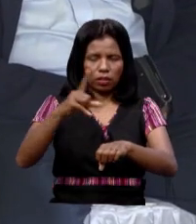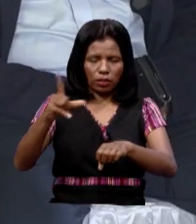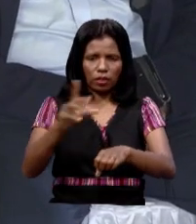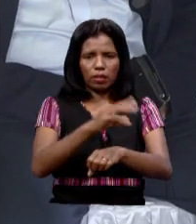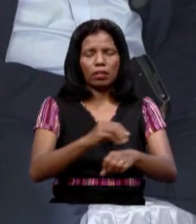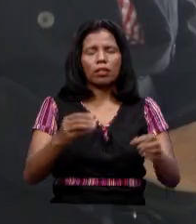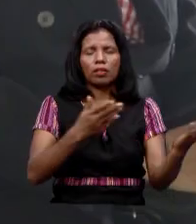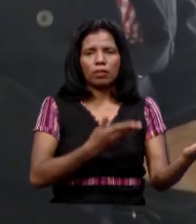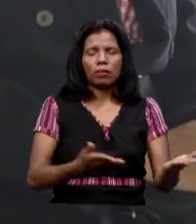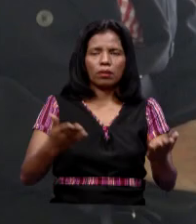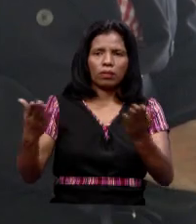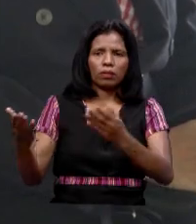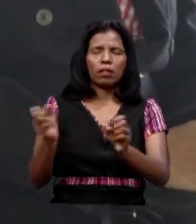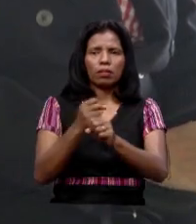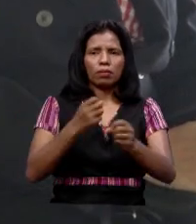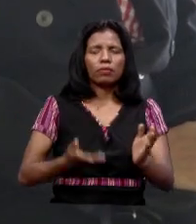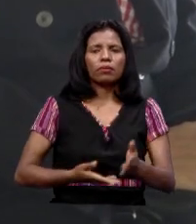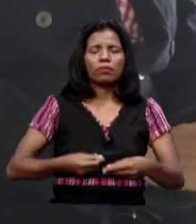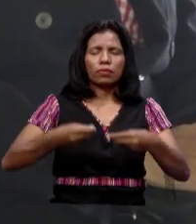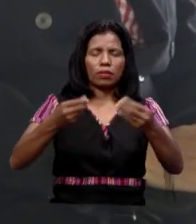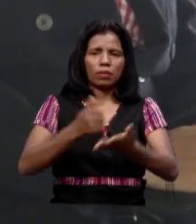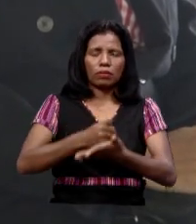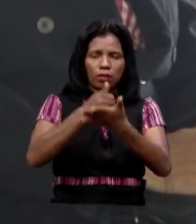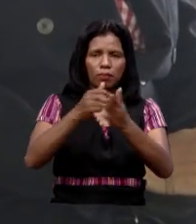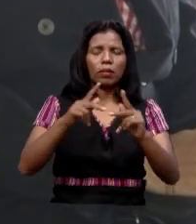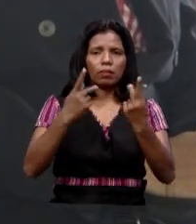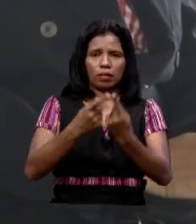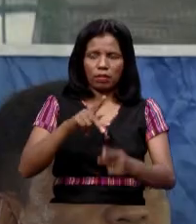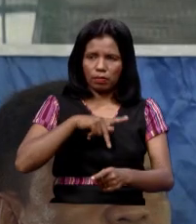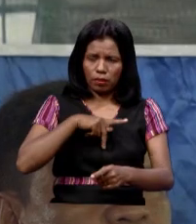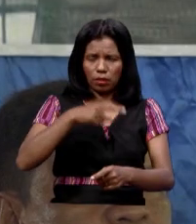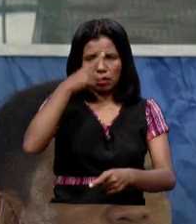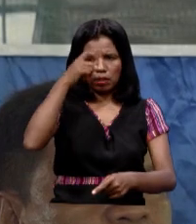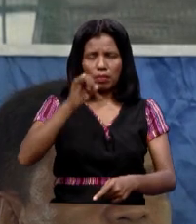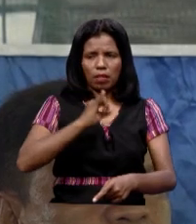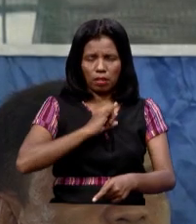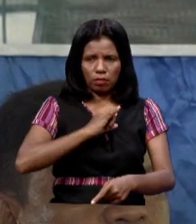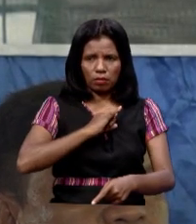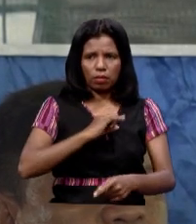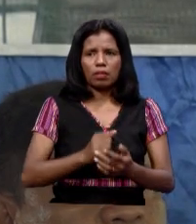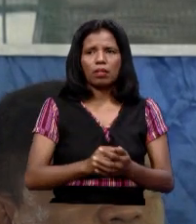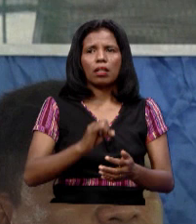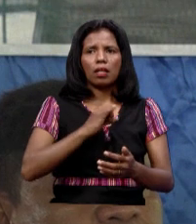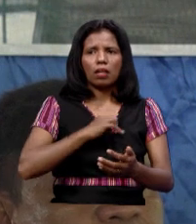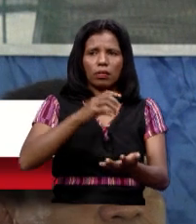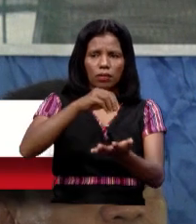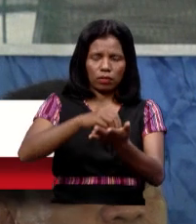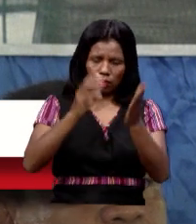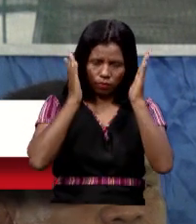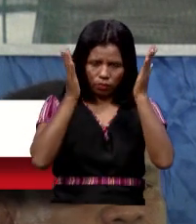onde melhora o setor privado. Também não é para cau e há um mandato, há para cau a atenção